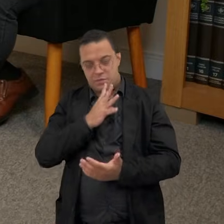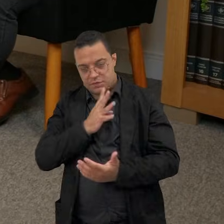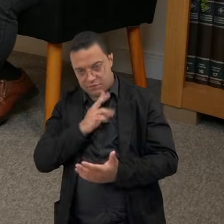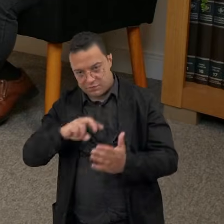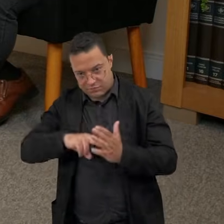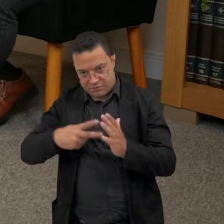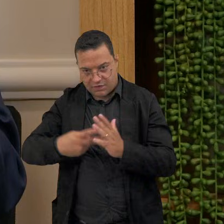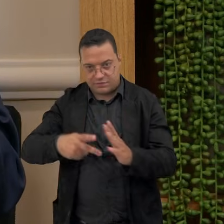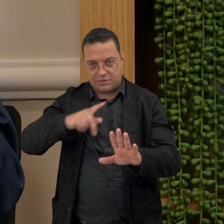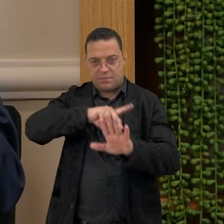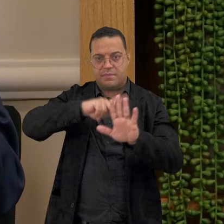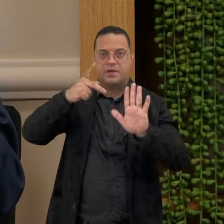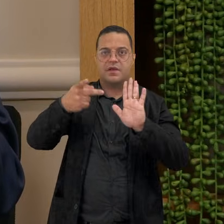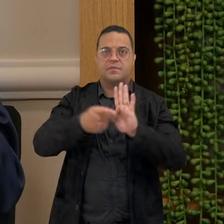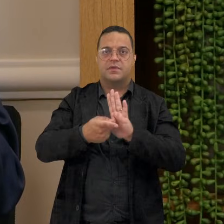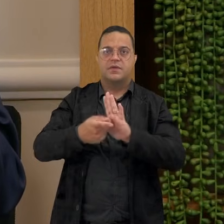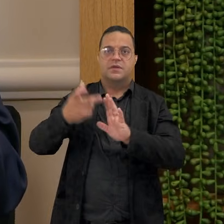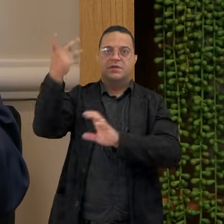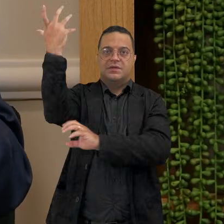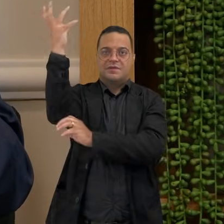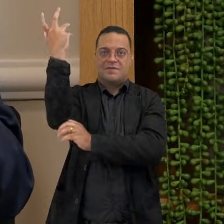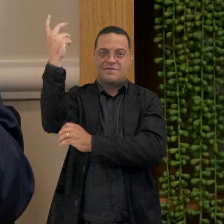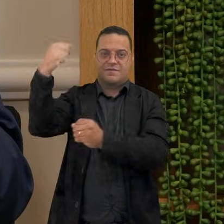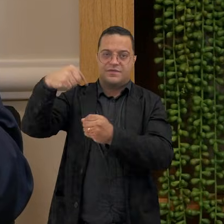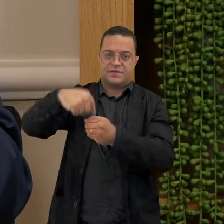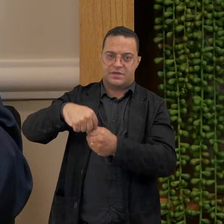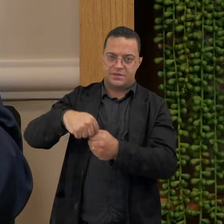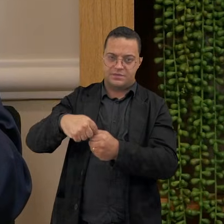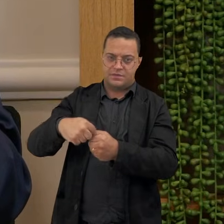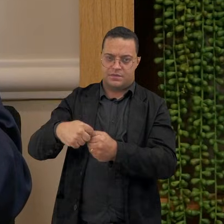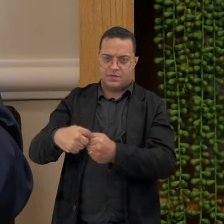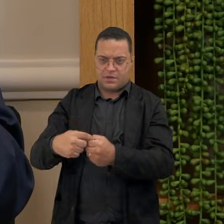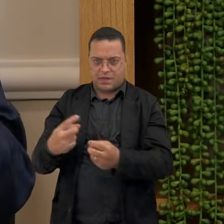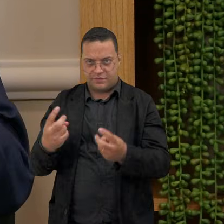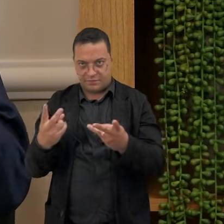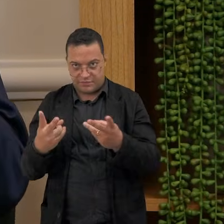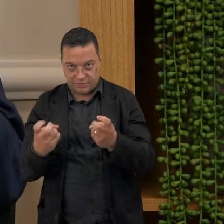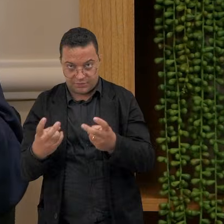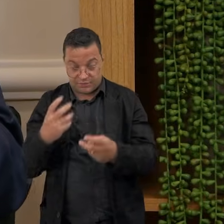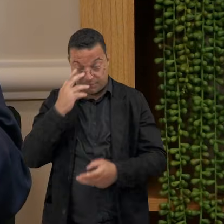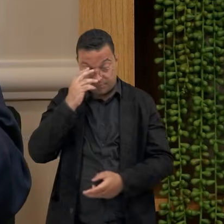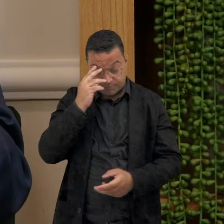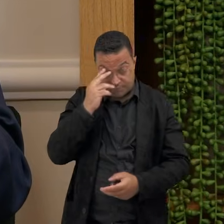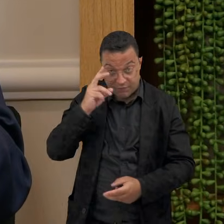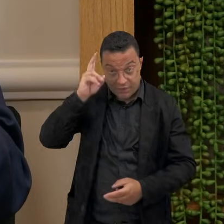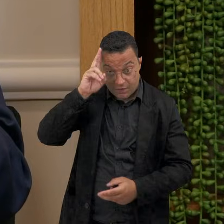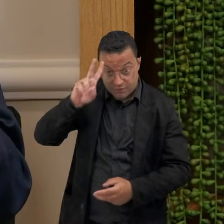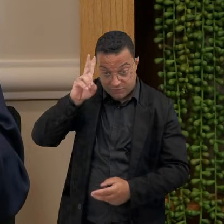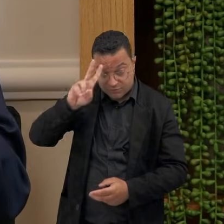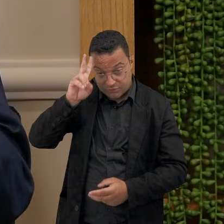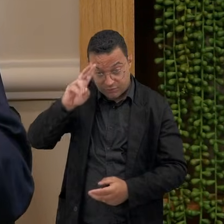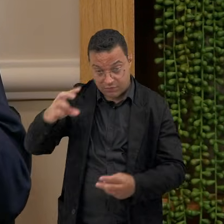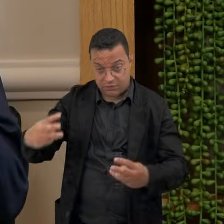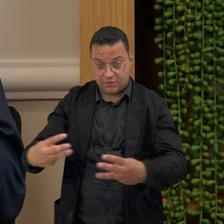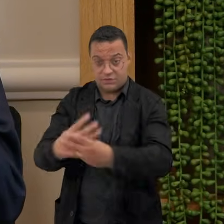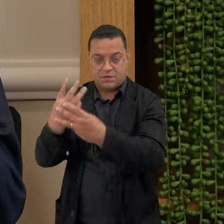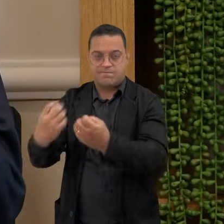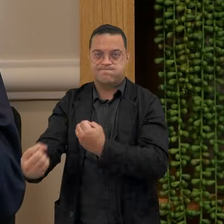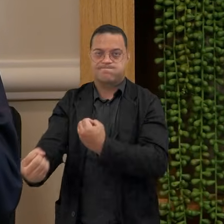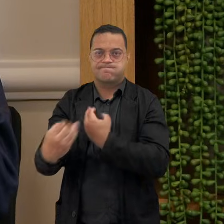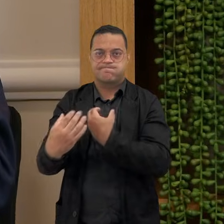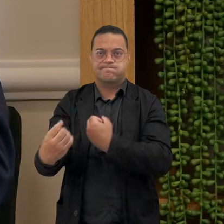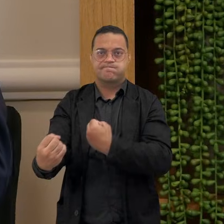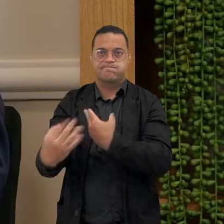da figueira. Israel tem alguma coisa para nos ensinar. Sim. Não é? As profecias ligadas à nação de